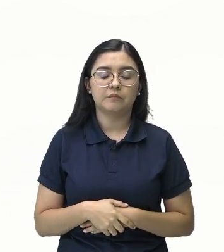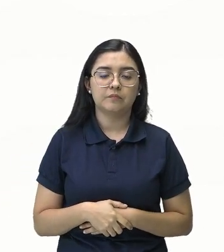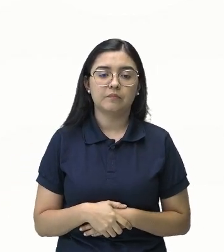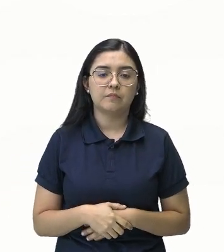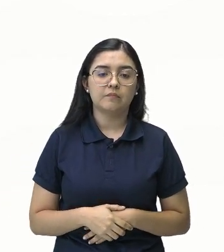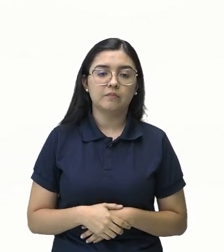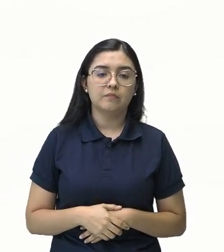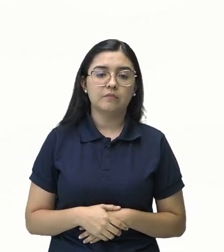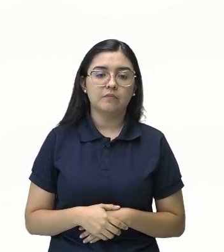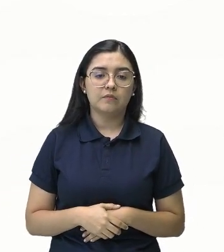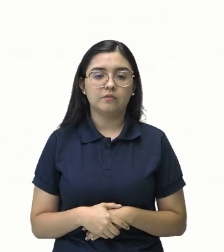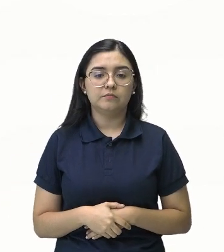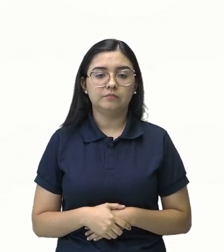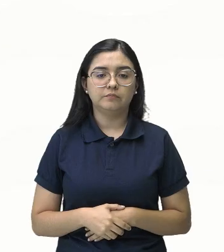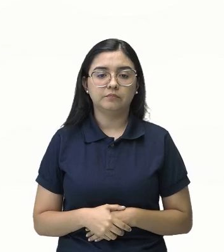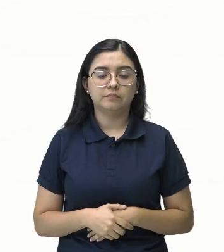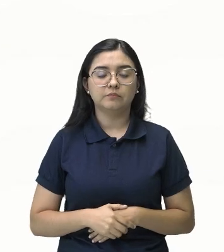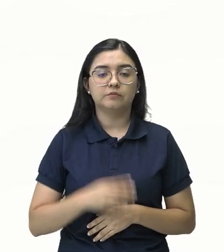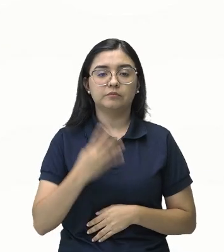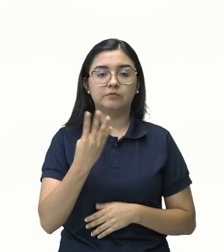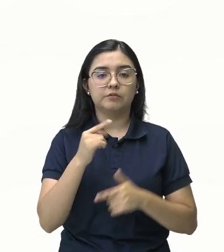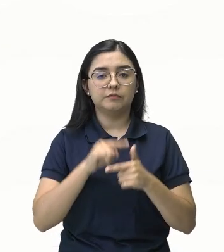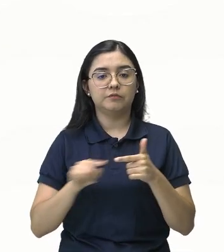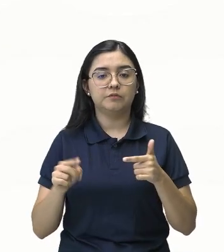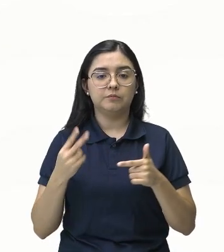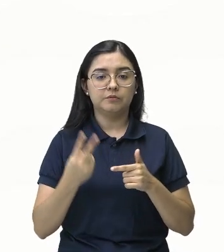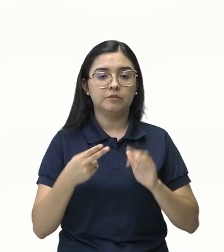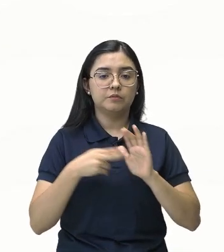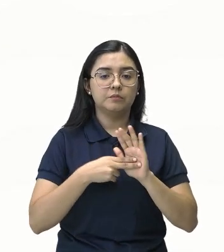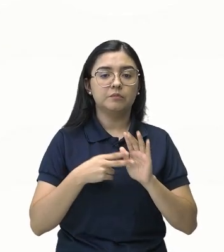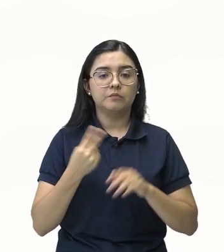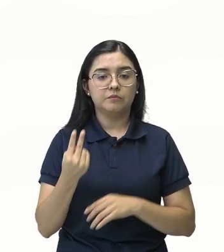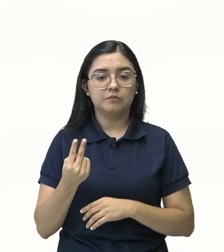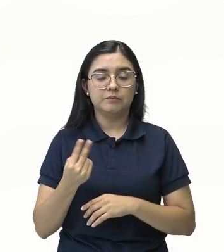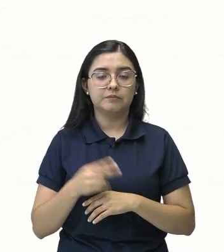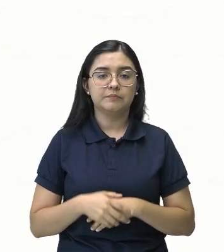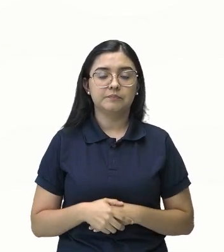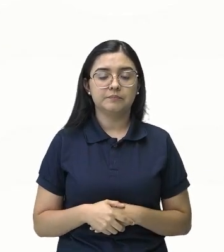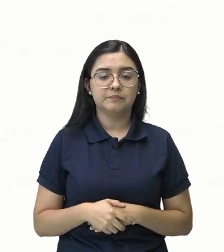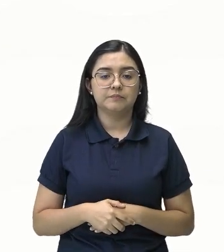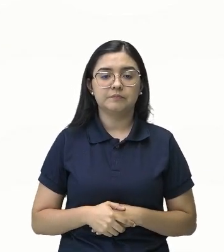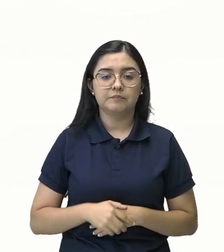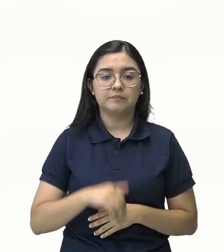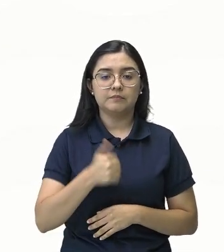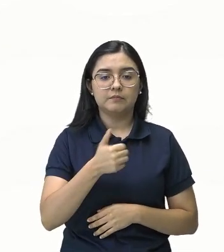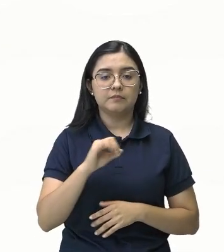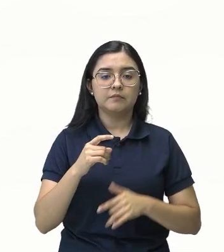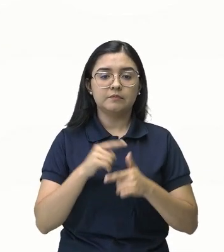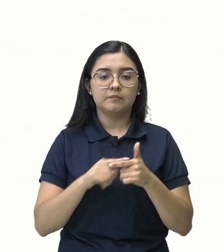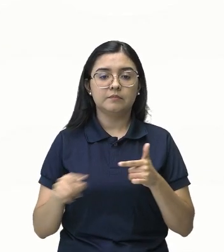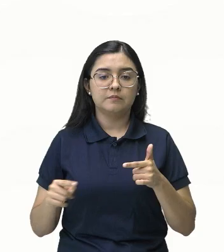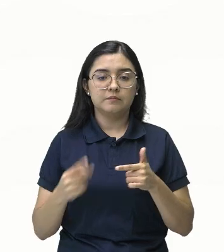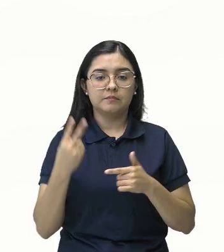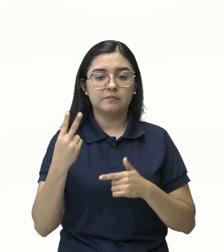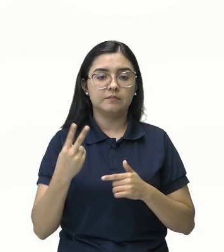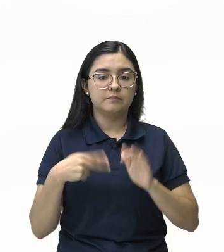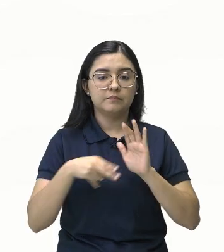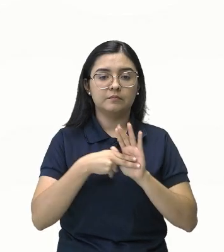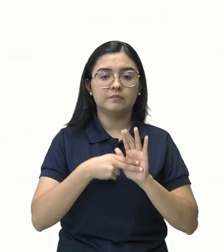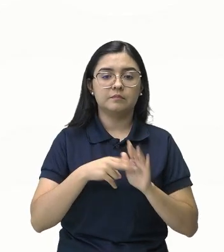E aí eu vou ter quem? 4 dividido por 2, 2. 10 dividido por